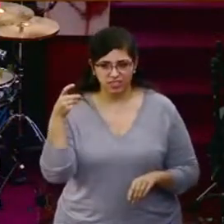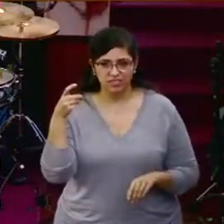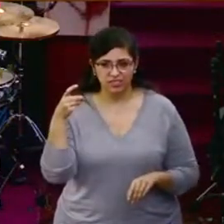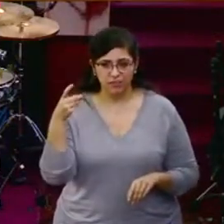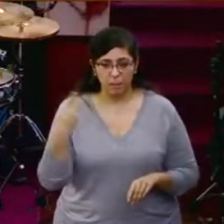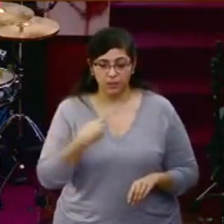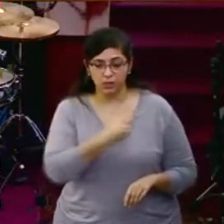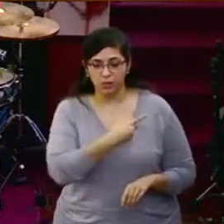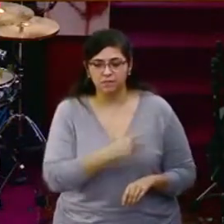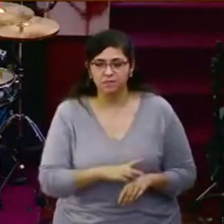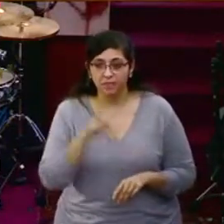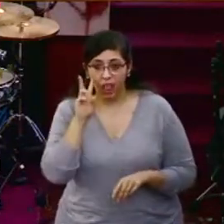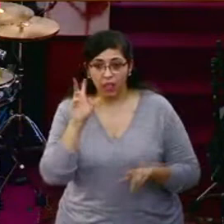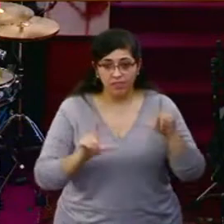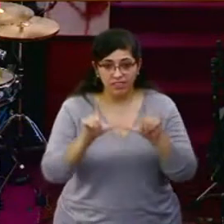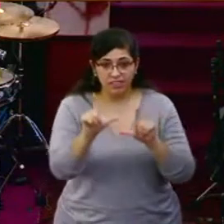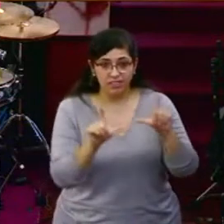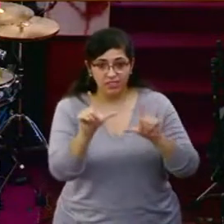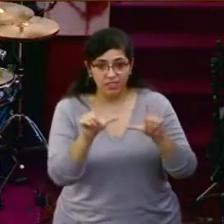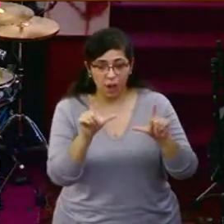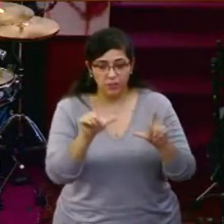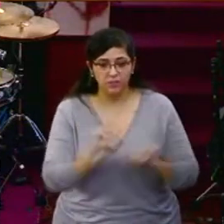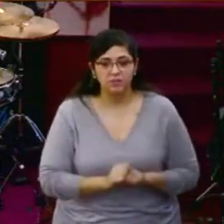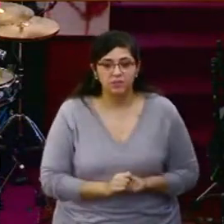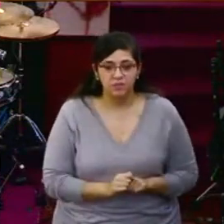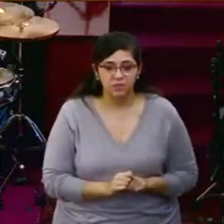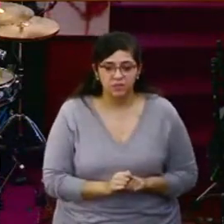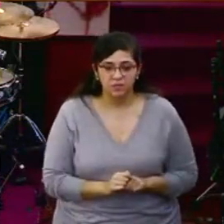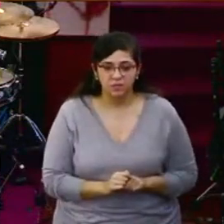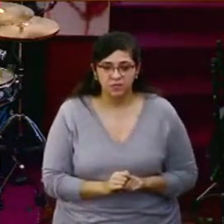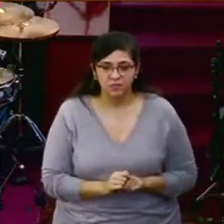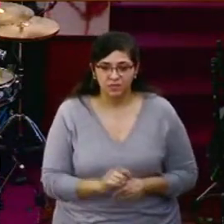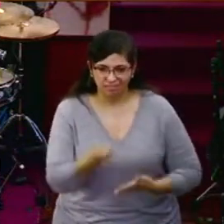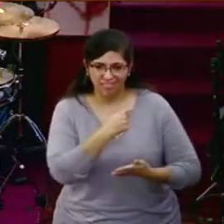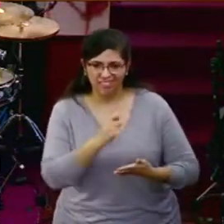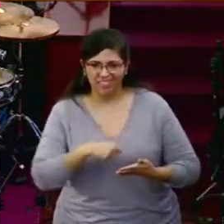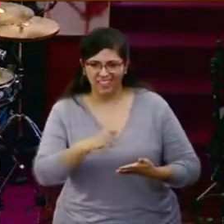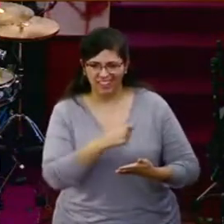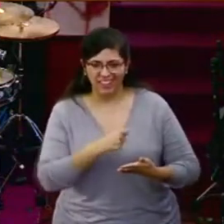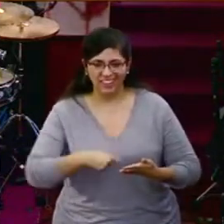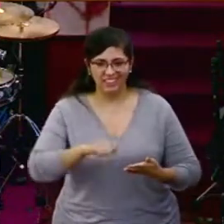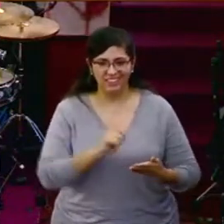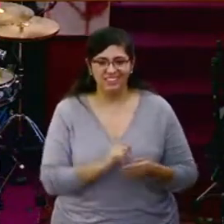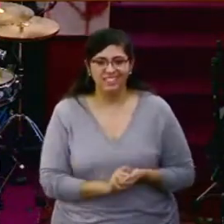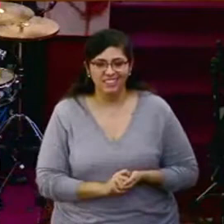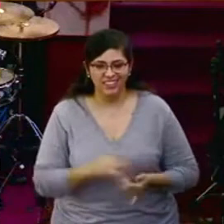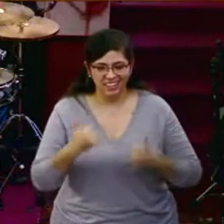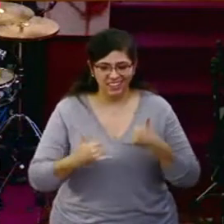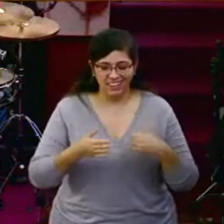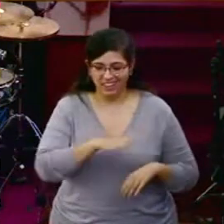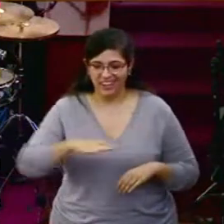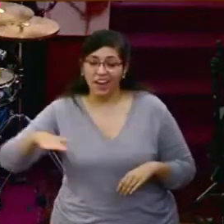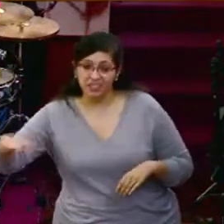crescemos vendo desenhos na televisão que muitas vezes formataram nossas cabeças um dos mais conhecidos